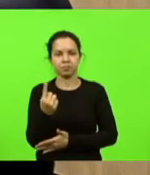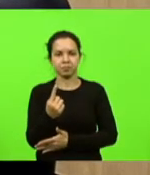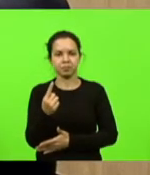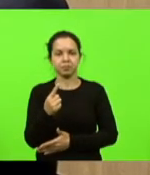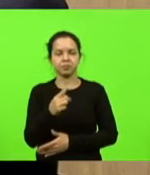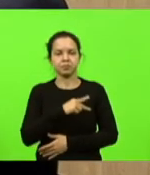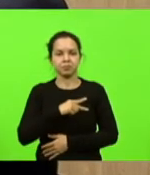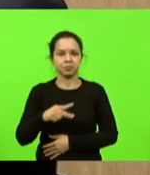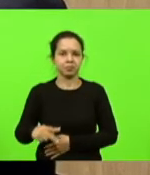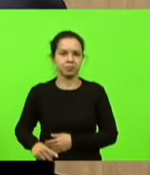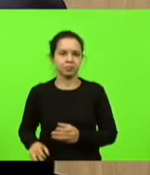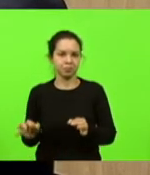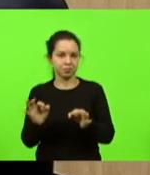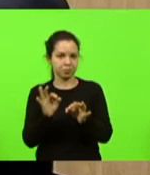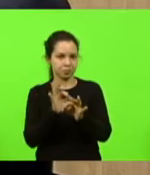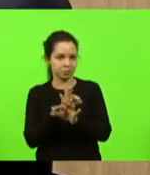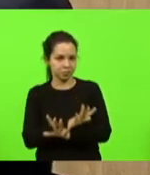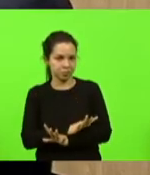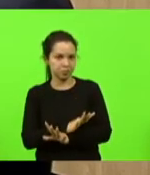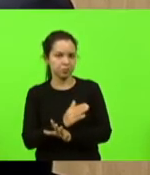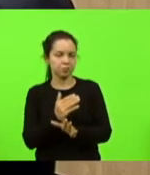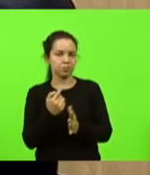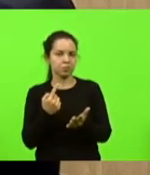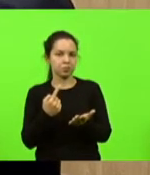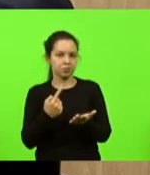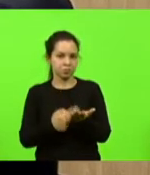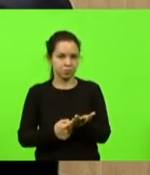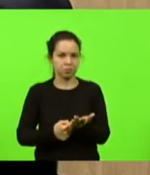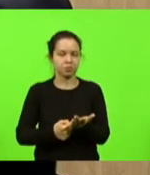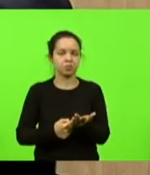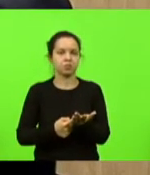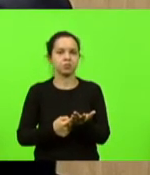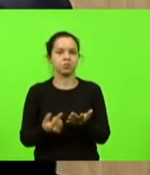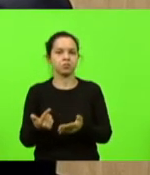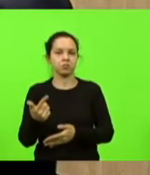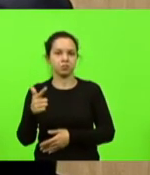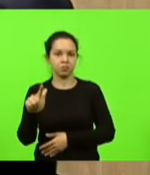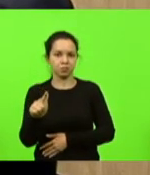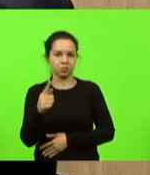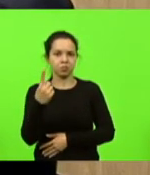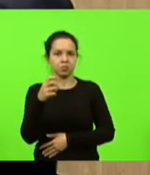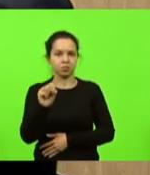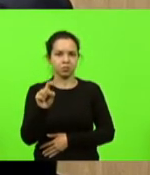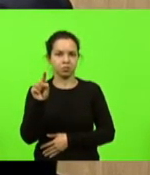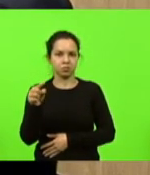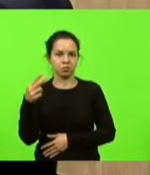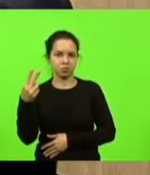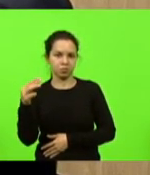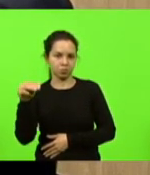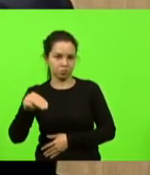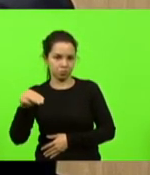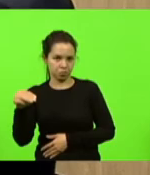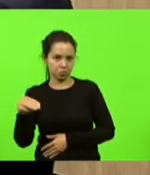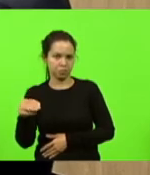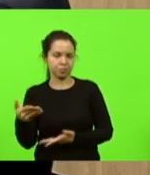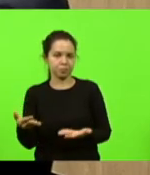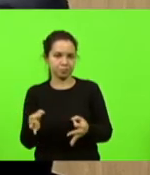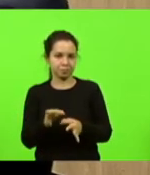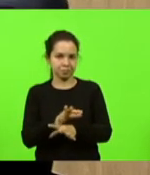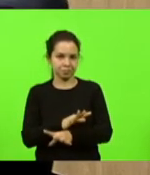presente sessão e convoca outra extraordinária para as 18 horas e 2 minutos. Está encerrada a presente sessão.